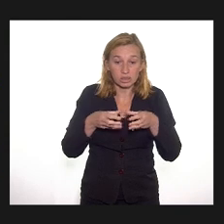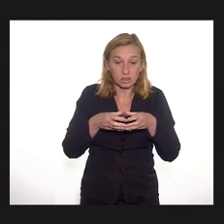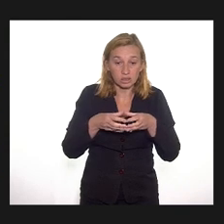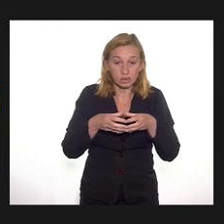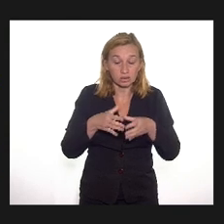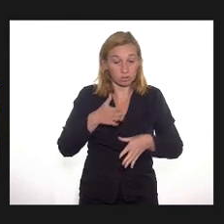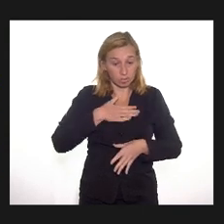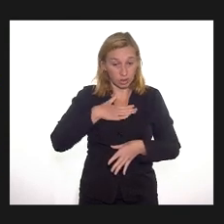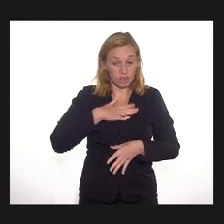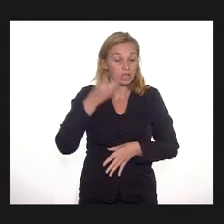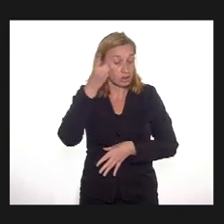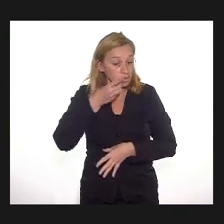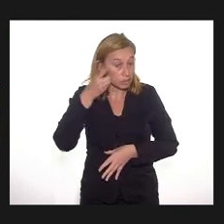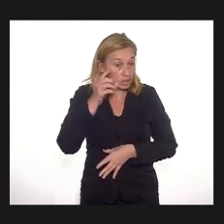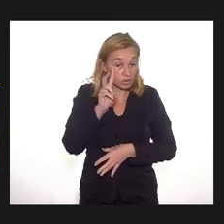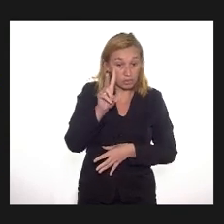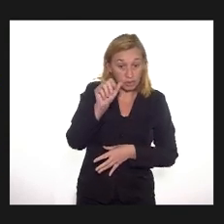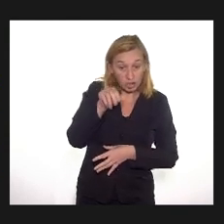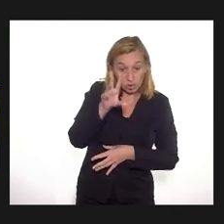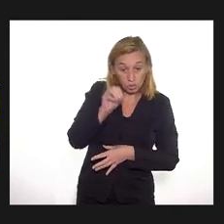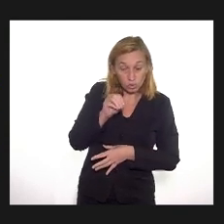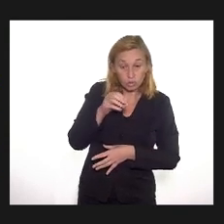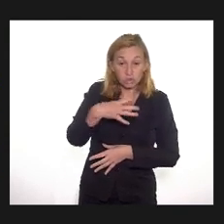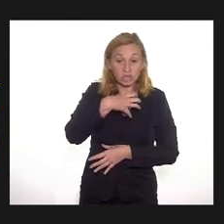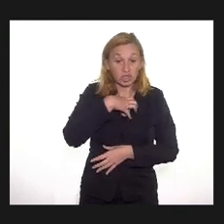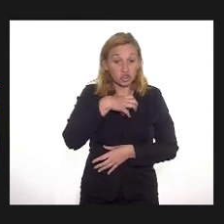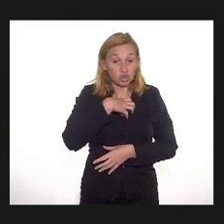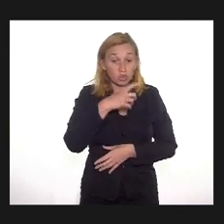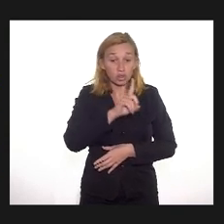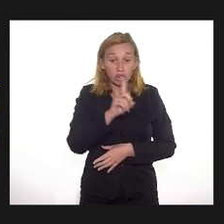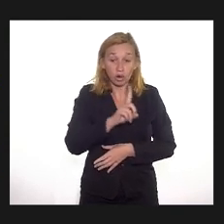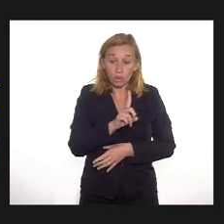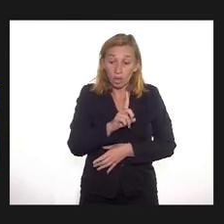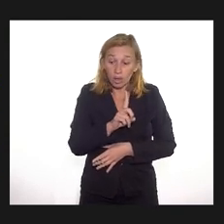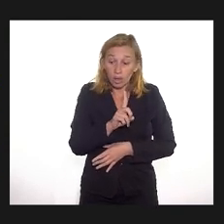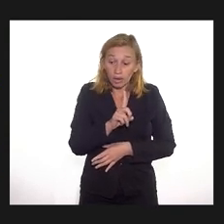minha autoria e do deputado Vandro, no sentido de não